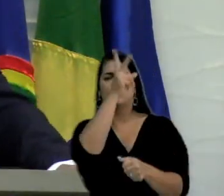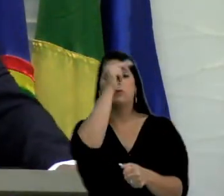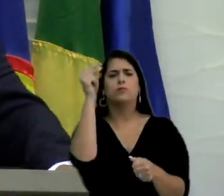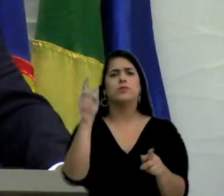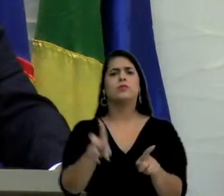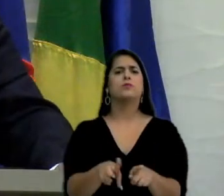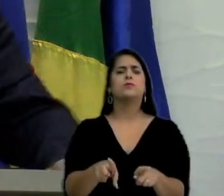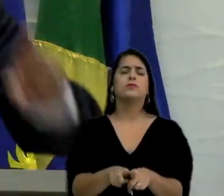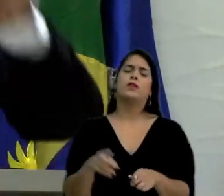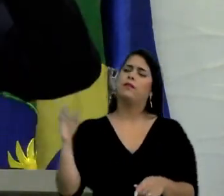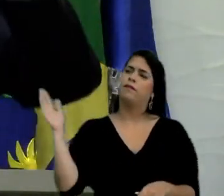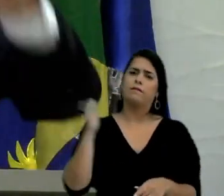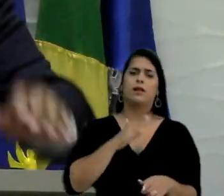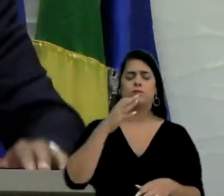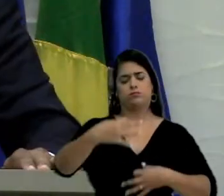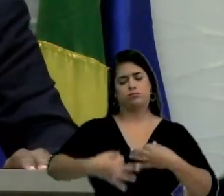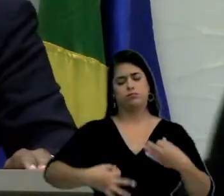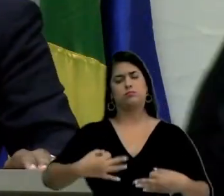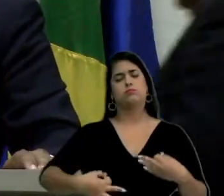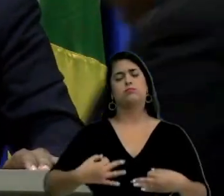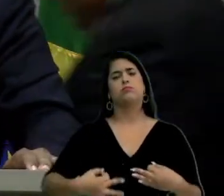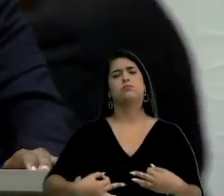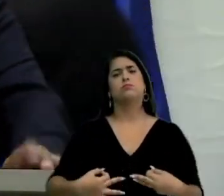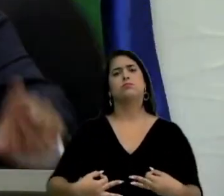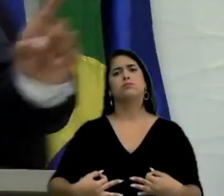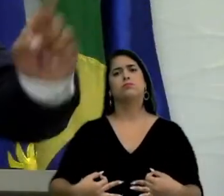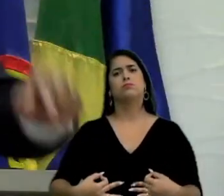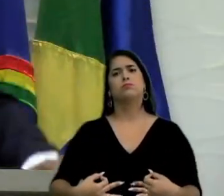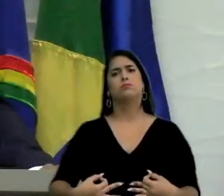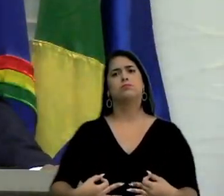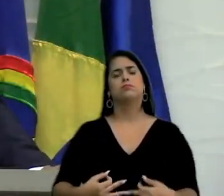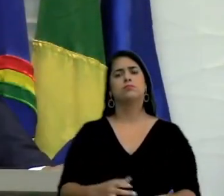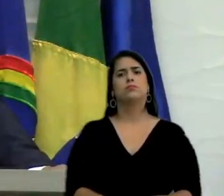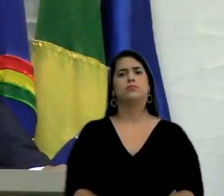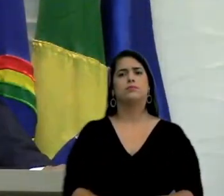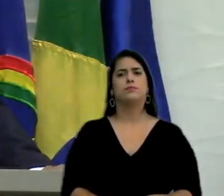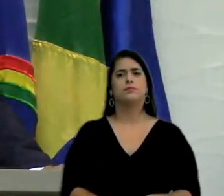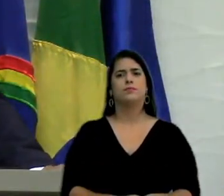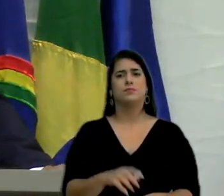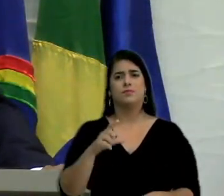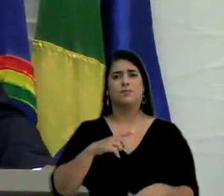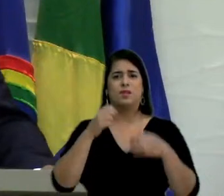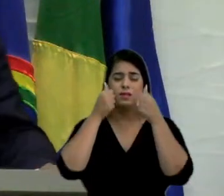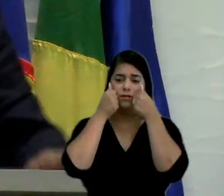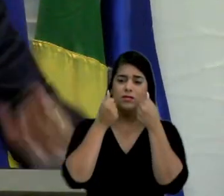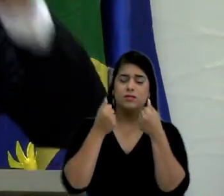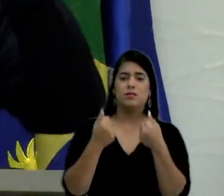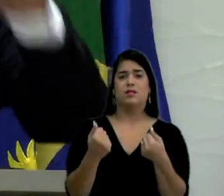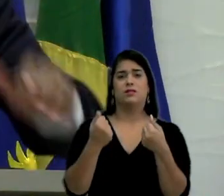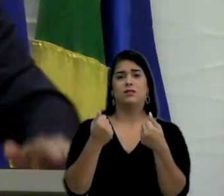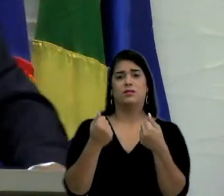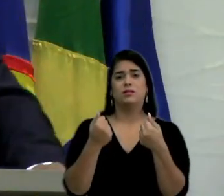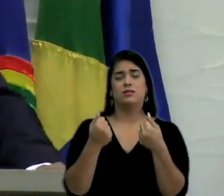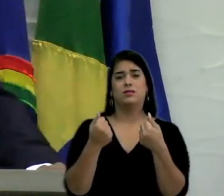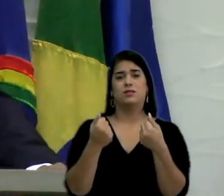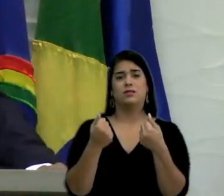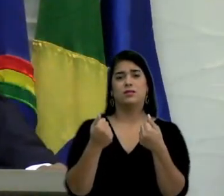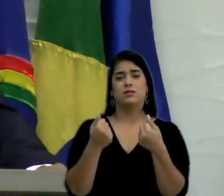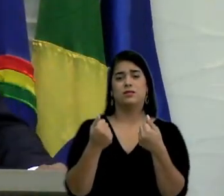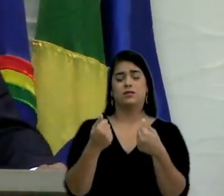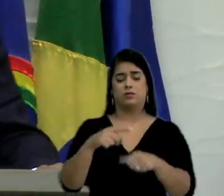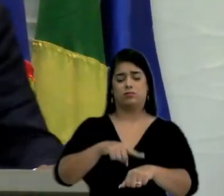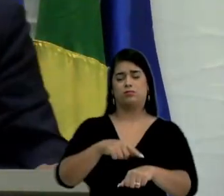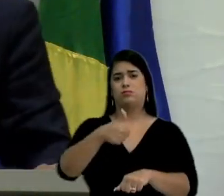bora entrar na justiça tava para ha agora uma audiência de 1100 aqui no ministério